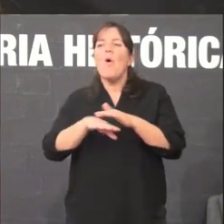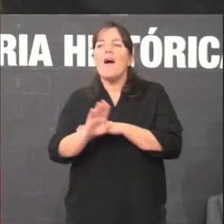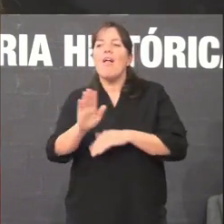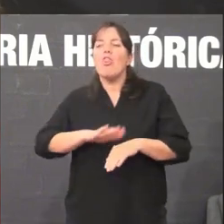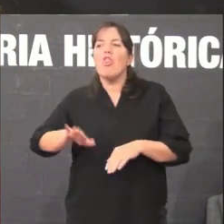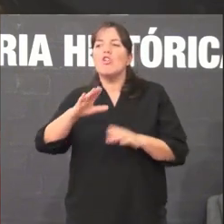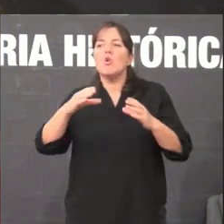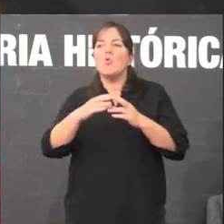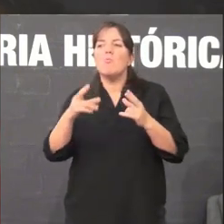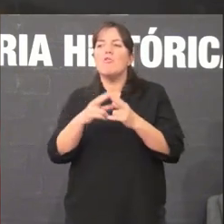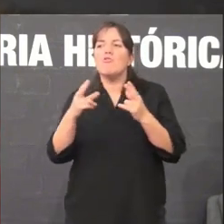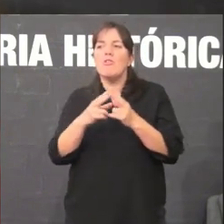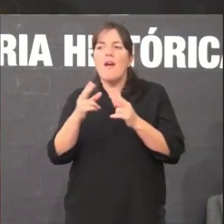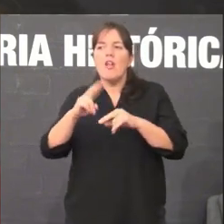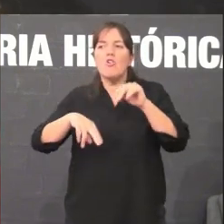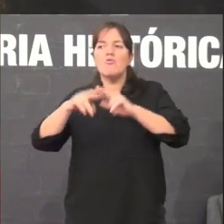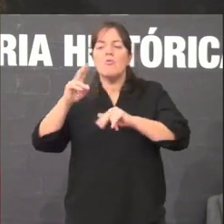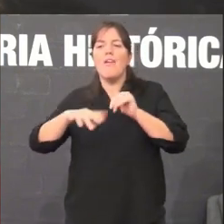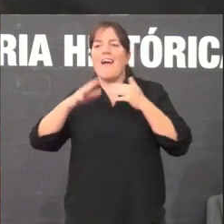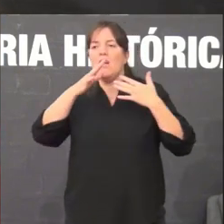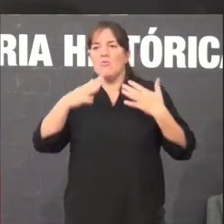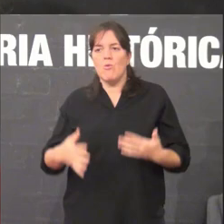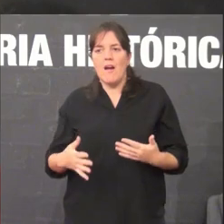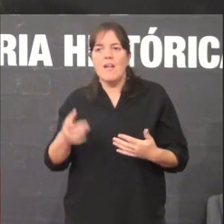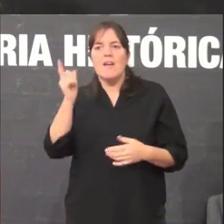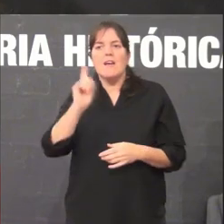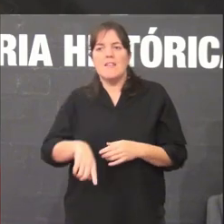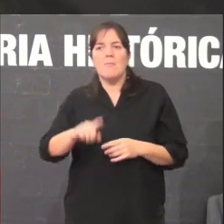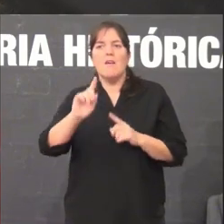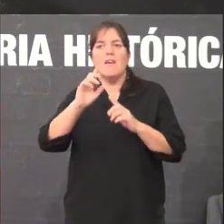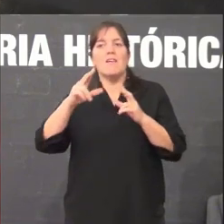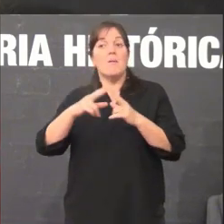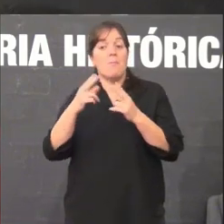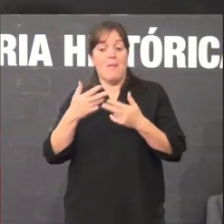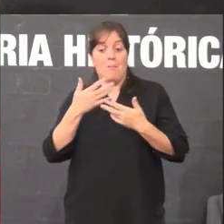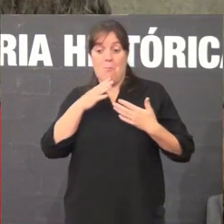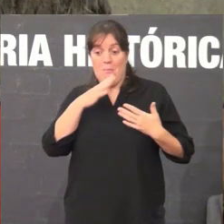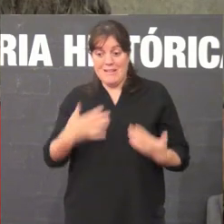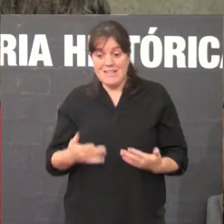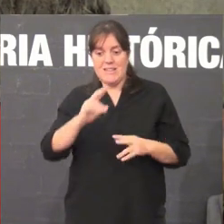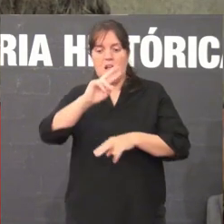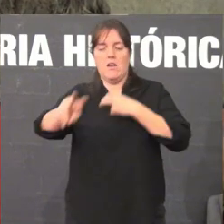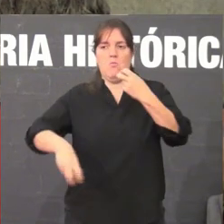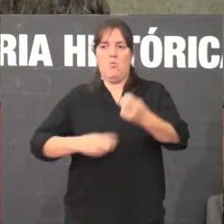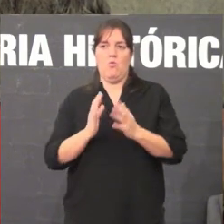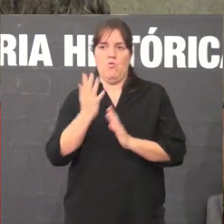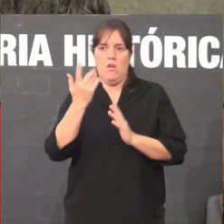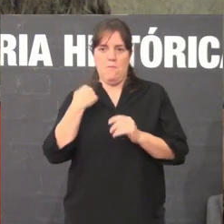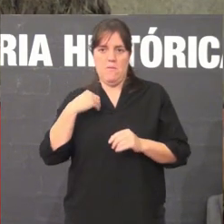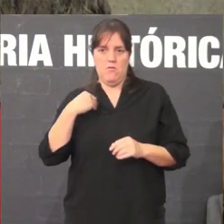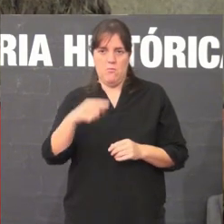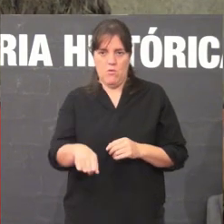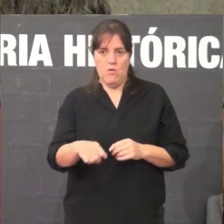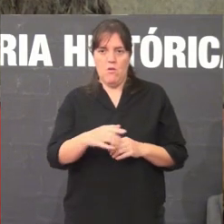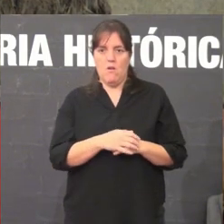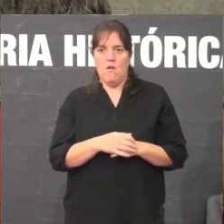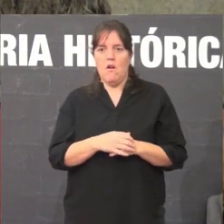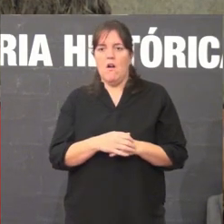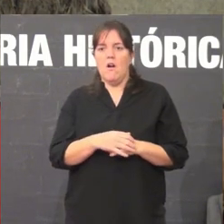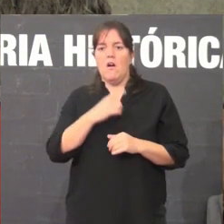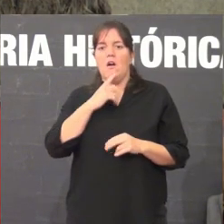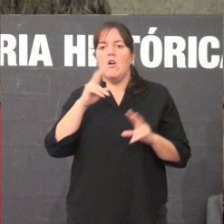nos grupos sociais e é construída através do presente, e deste presente de rememoração. As lembranças são influenciadas pelos